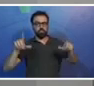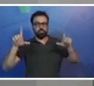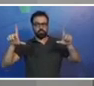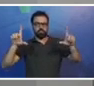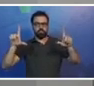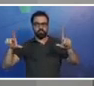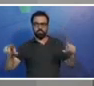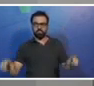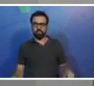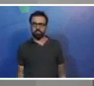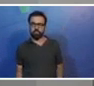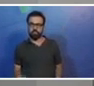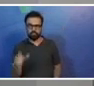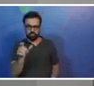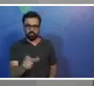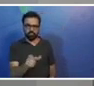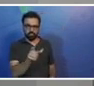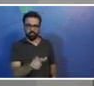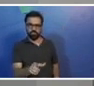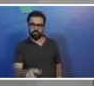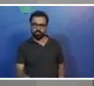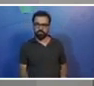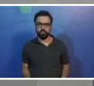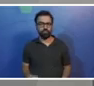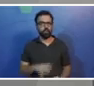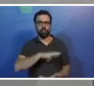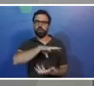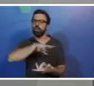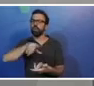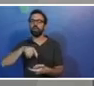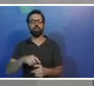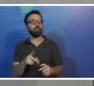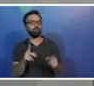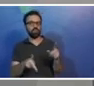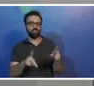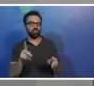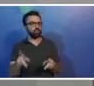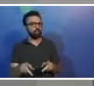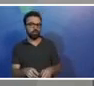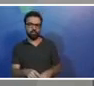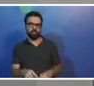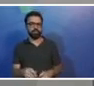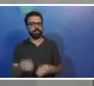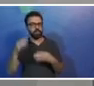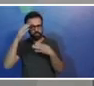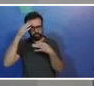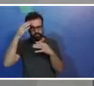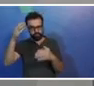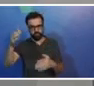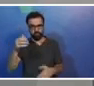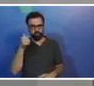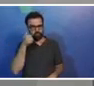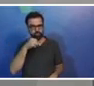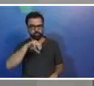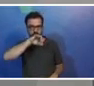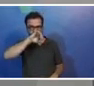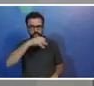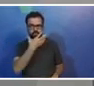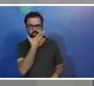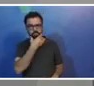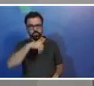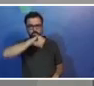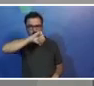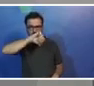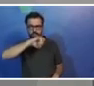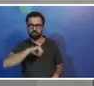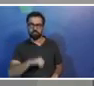alguém, mas todos envolvidos na educação. Agradeço também aos pais que estão tendo um pouco de paciência também